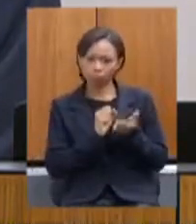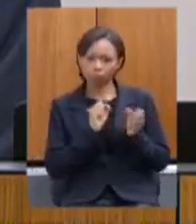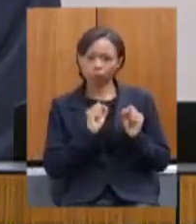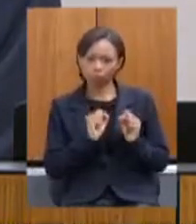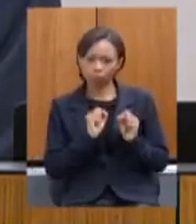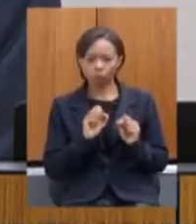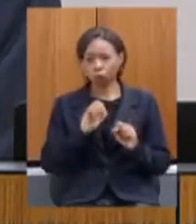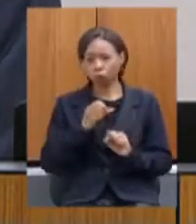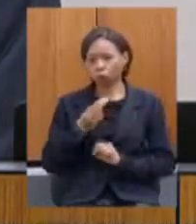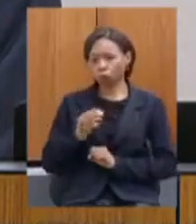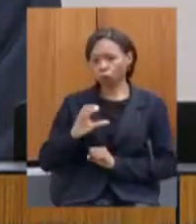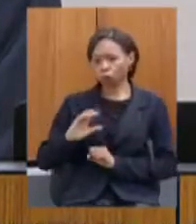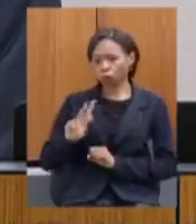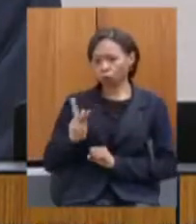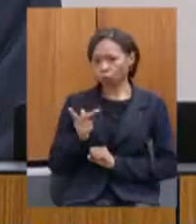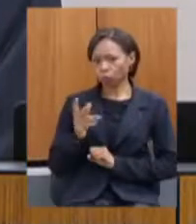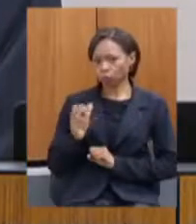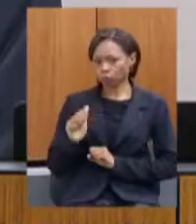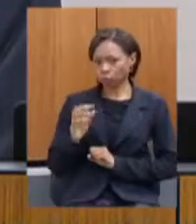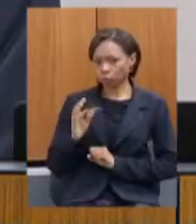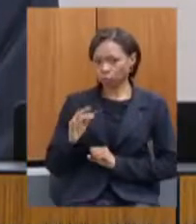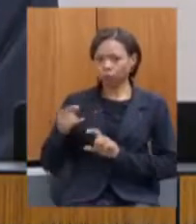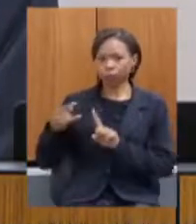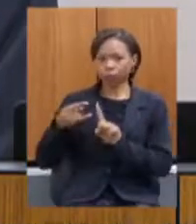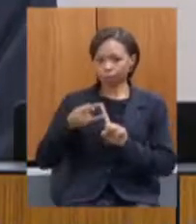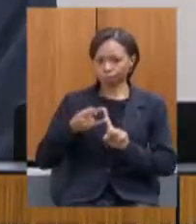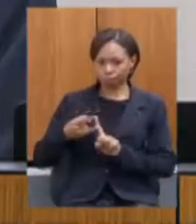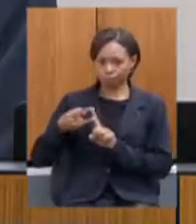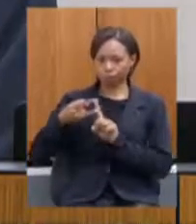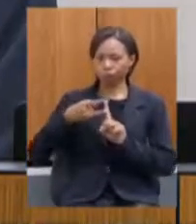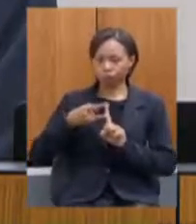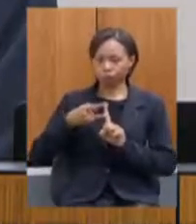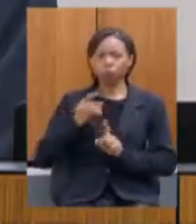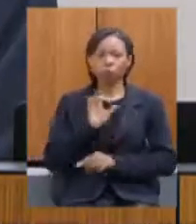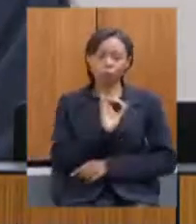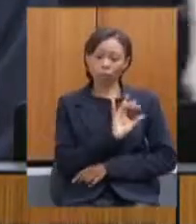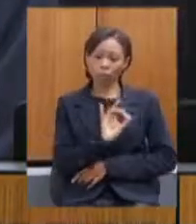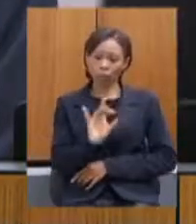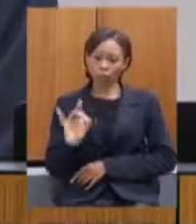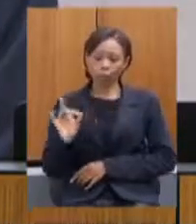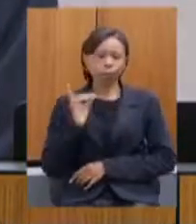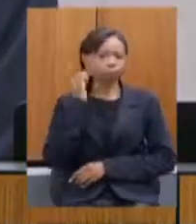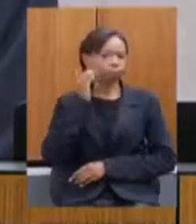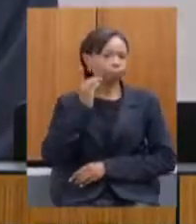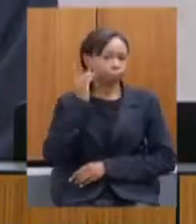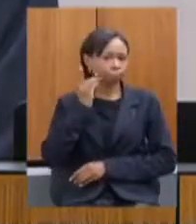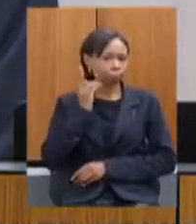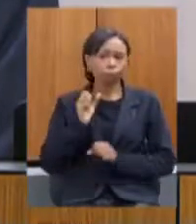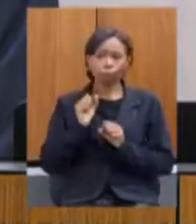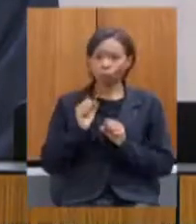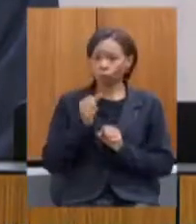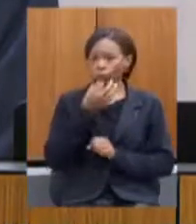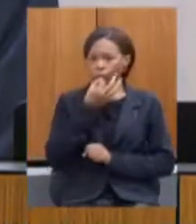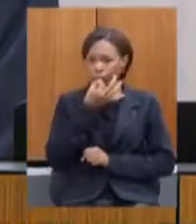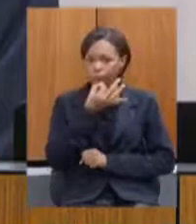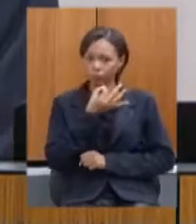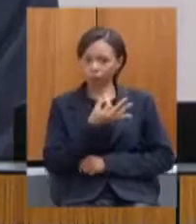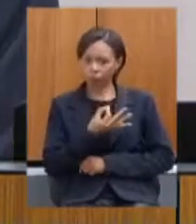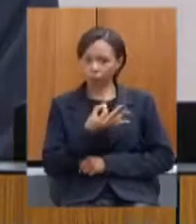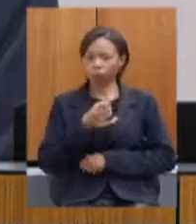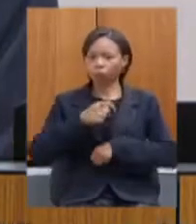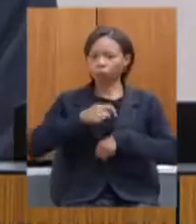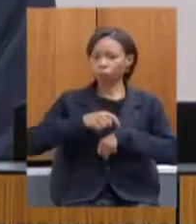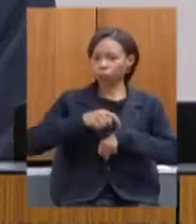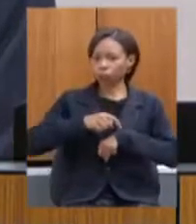do chat online do aplicativo Zoom. Cada deputado poderá fazer uma interpelação pelo prazo de três